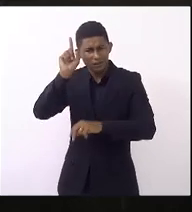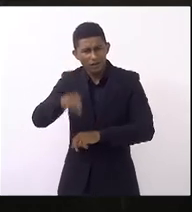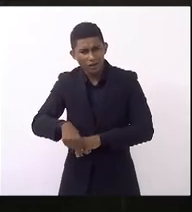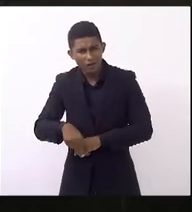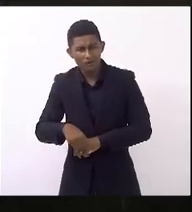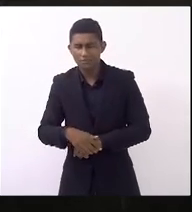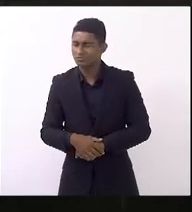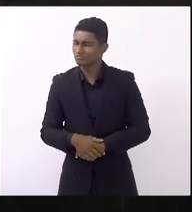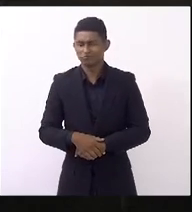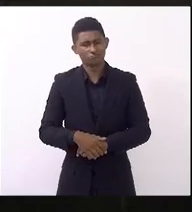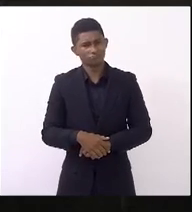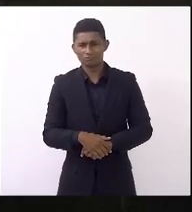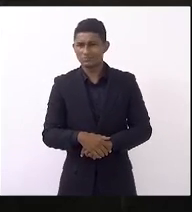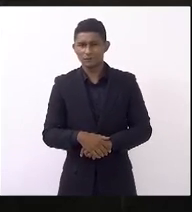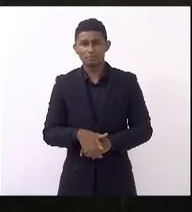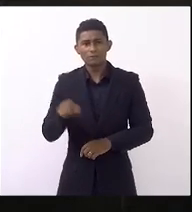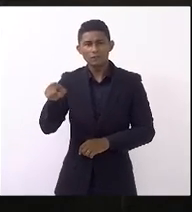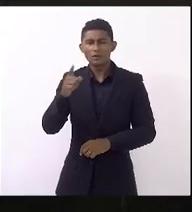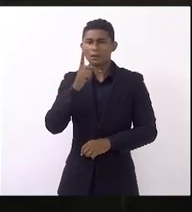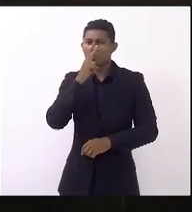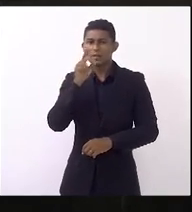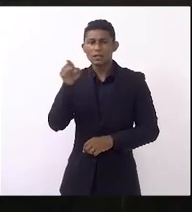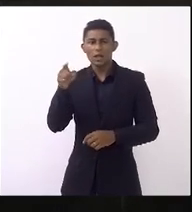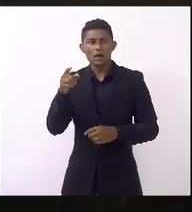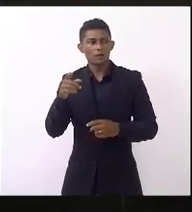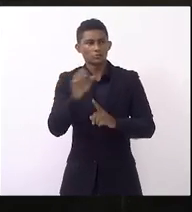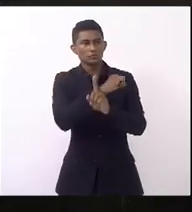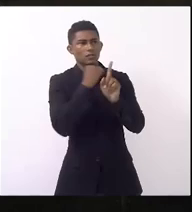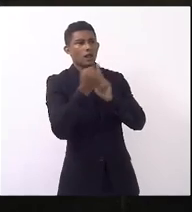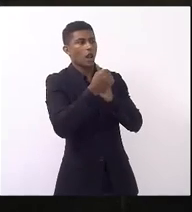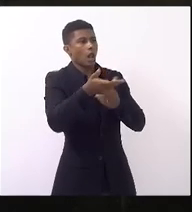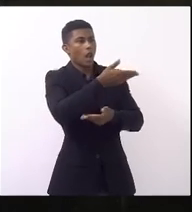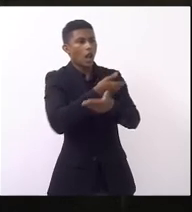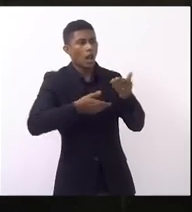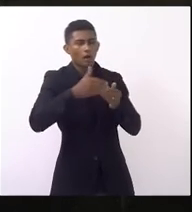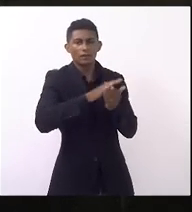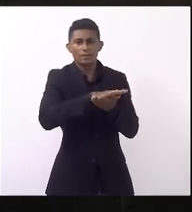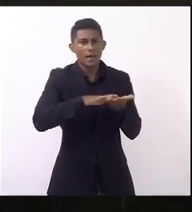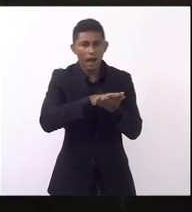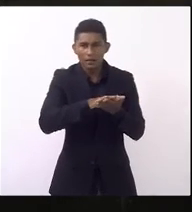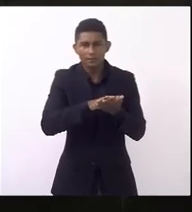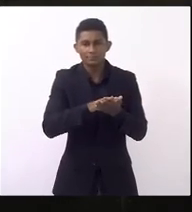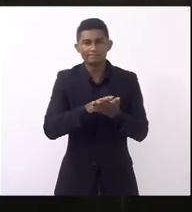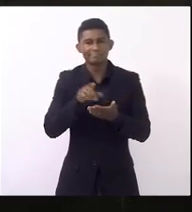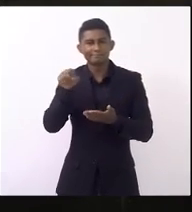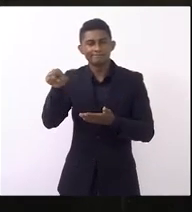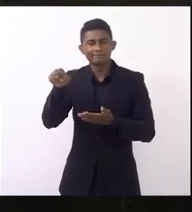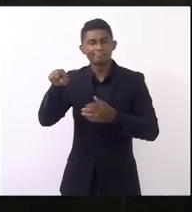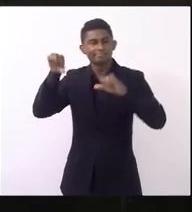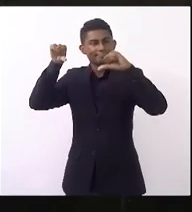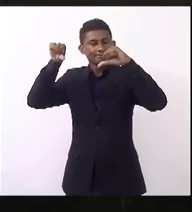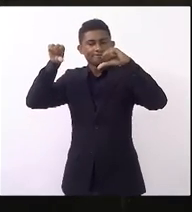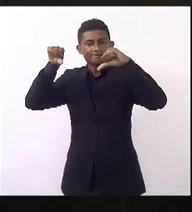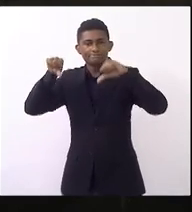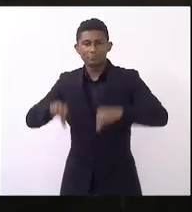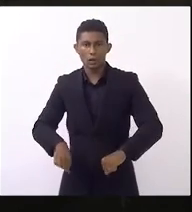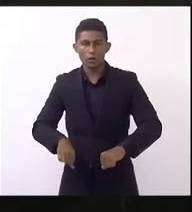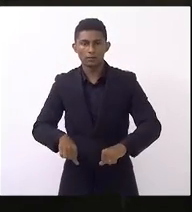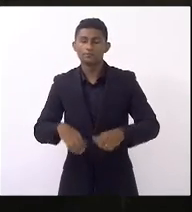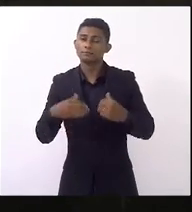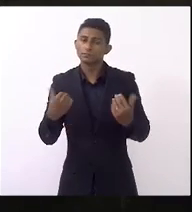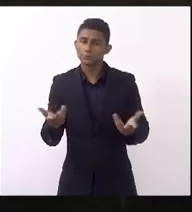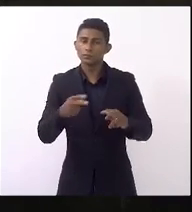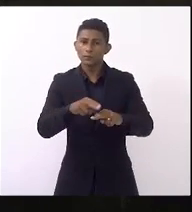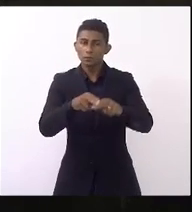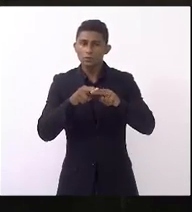que não pudesse ter qualquer tipo de convivência social, o que só piora a situação dessas pessoas com esses transtornos. Por isso, eu quero